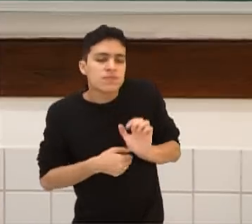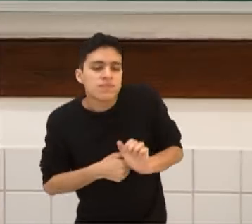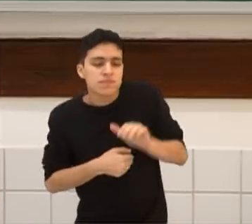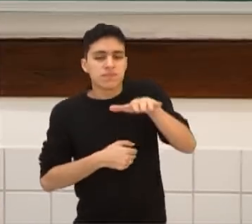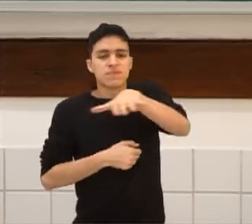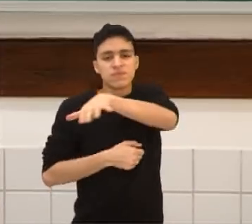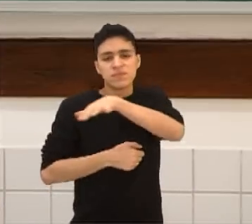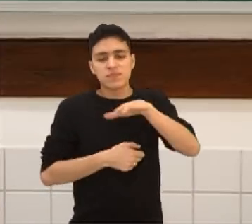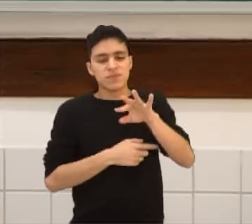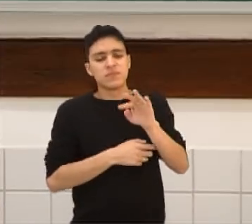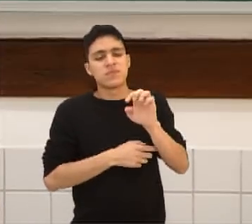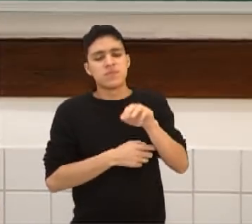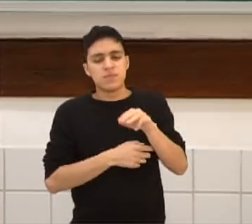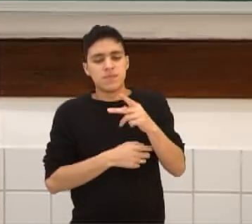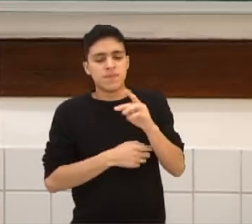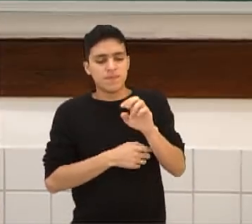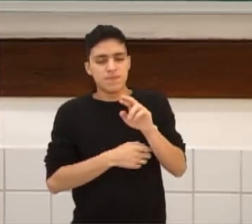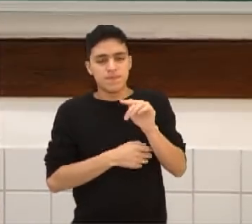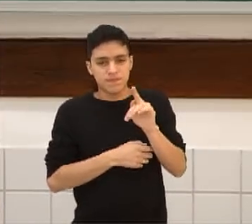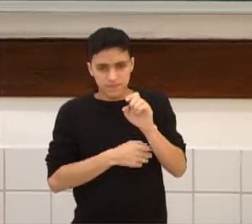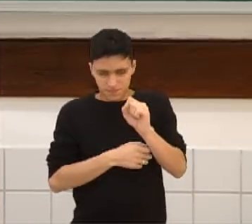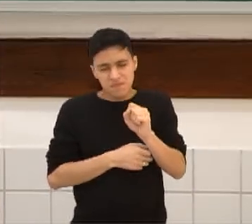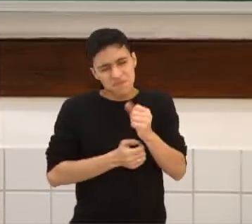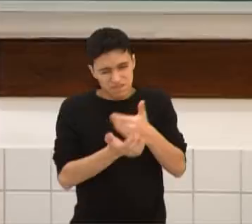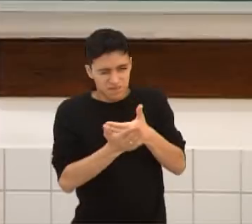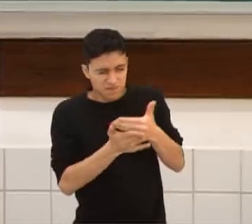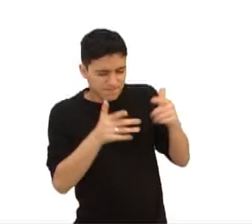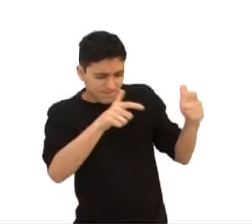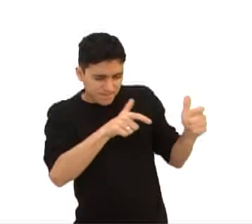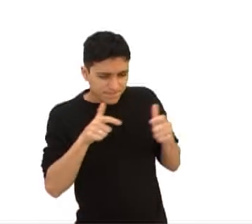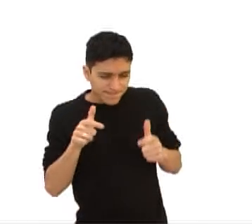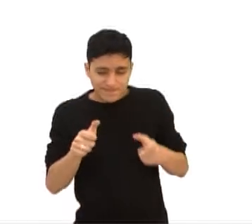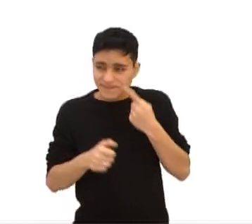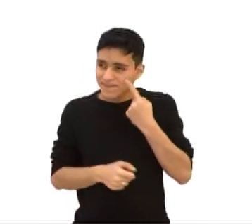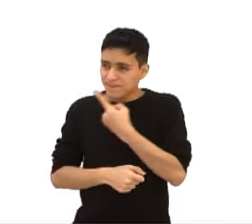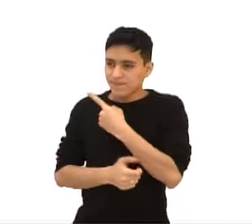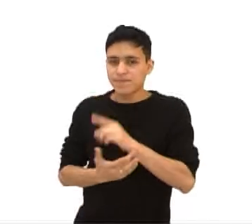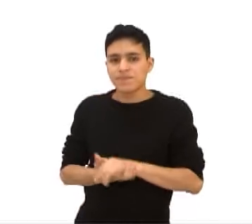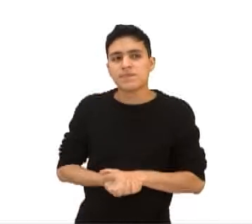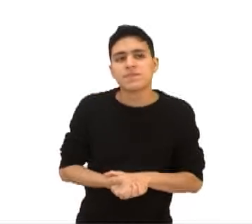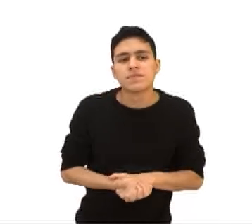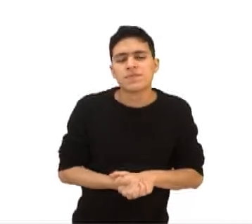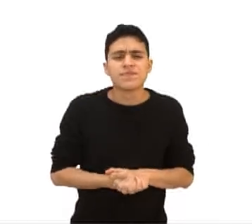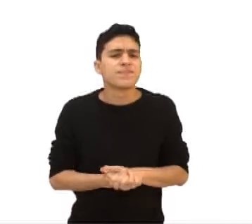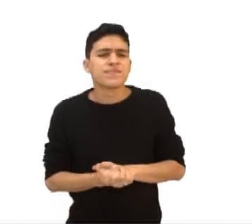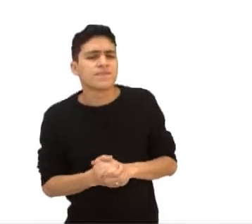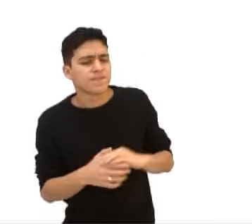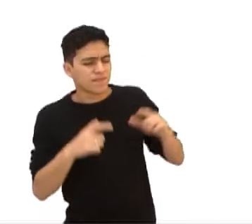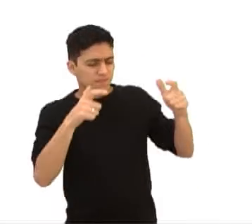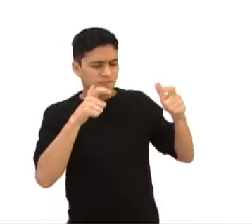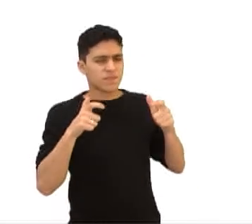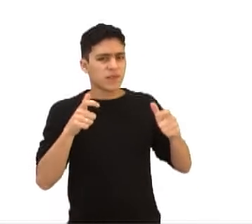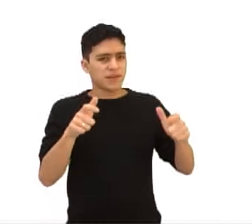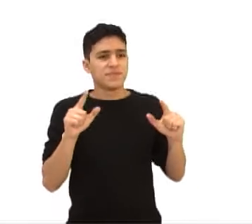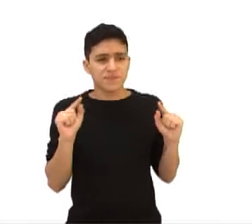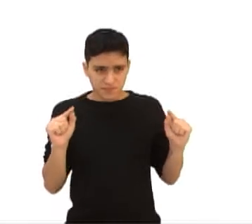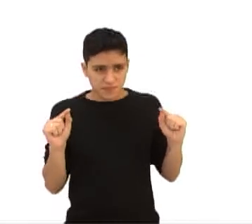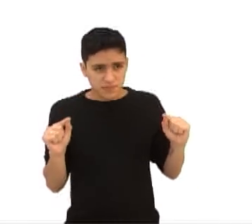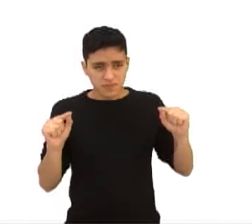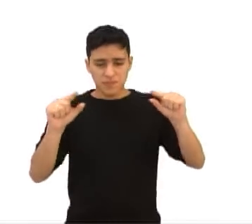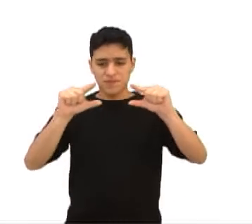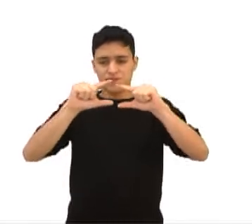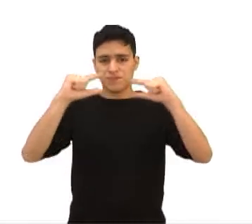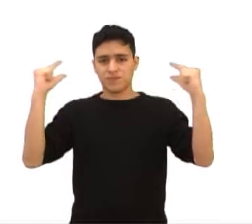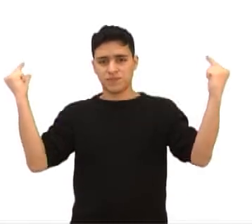zonas temperadas, começando pela sua localização. Olha lá na tela, ó. Aonde que elas estão localizadas? Entre o Círculo